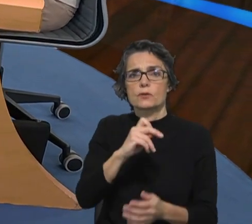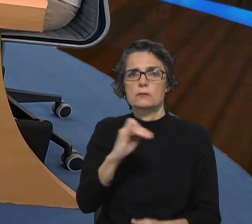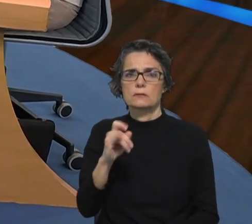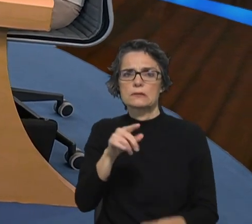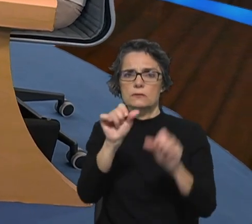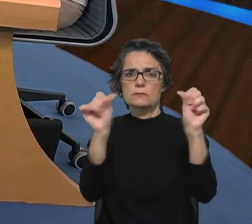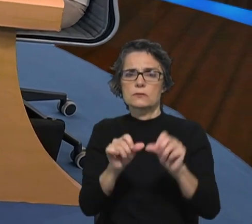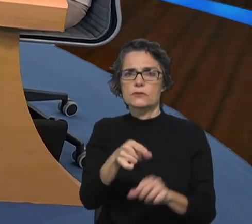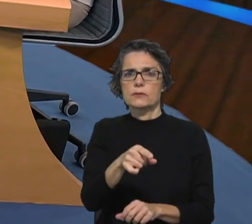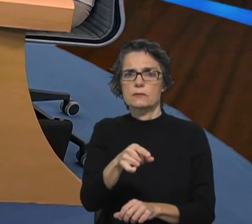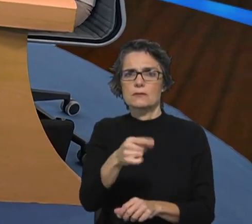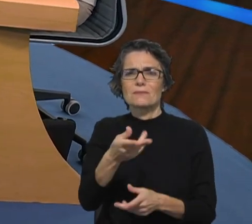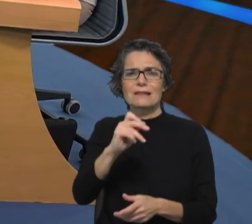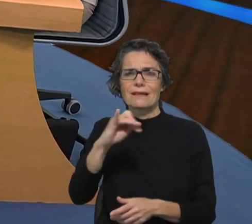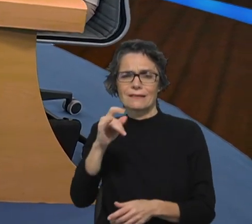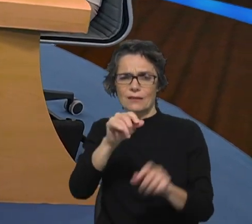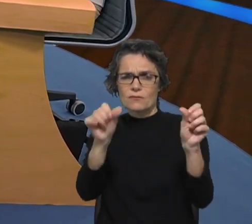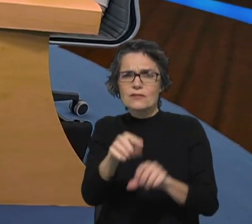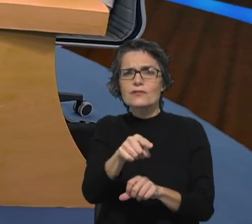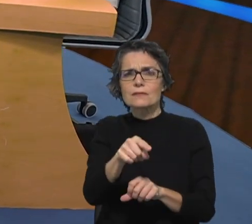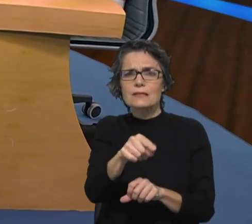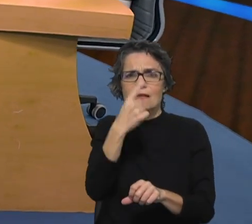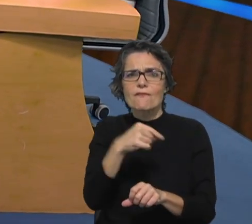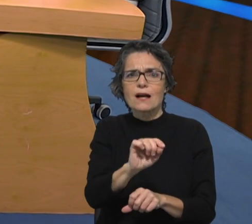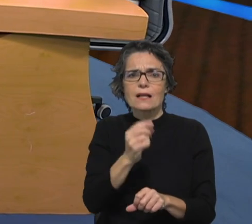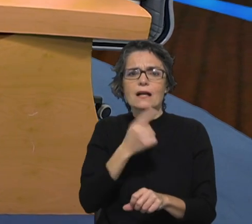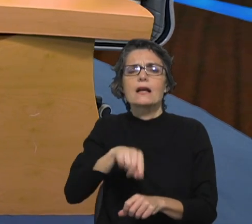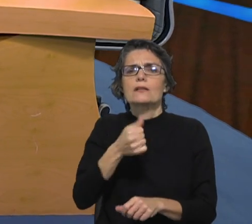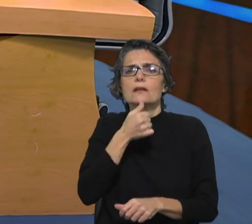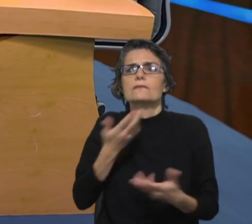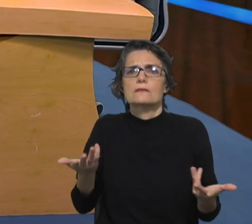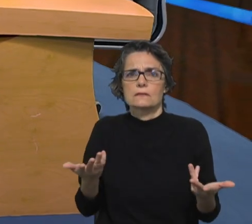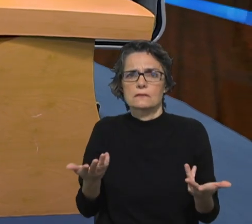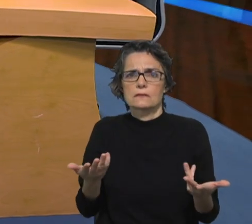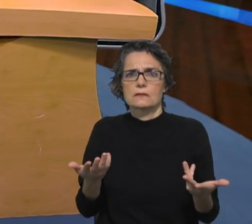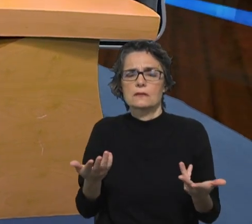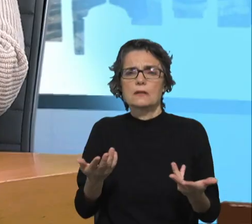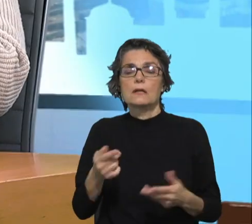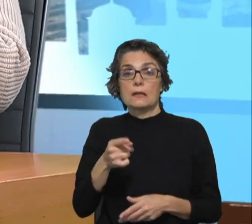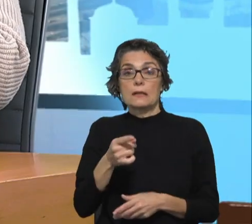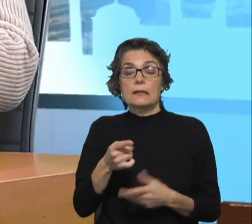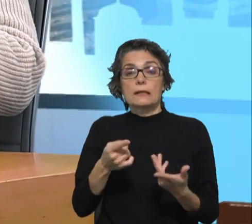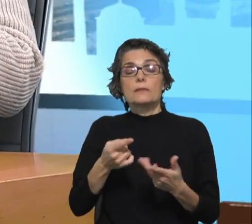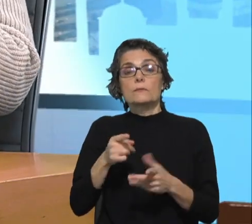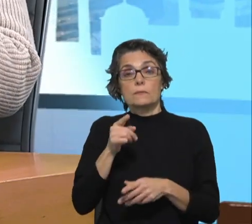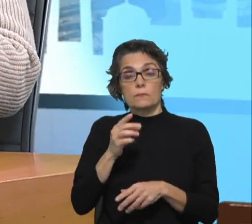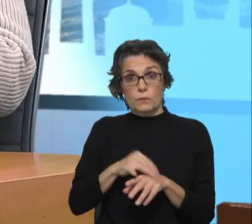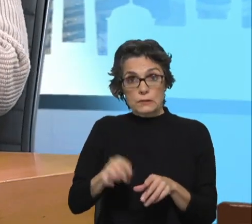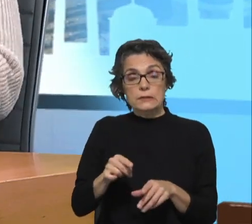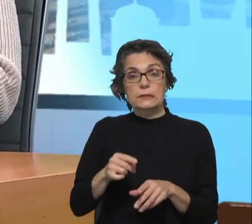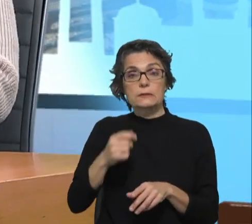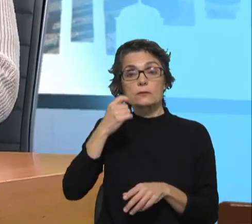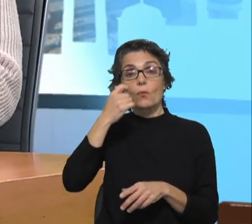falha? O sistema não espera. Não é? E a resposta seria exatamente a tua. A interioridade humana, o elemento humano,